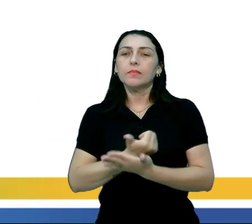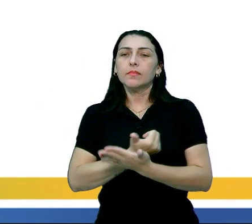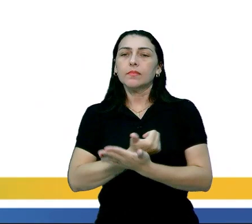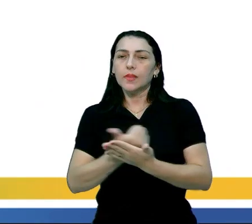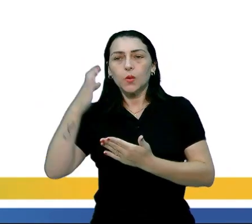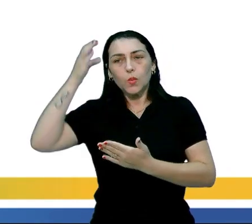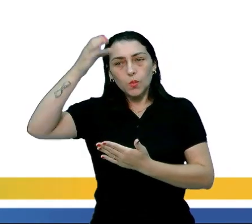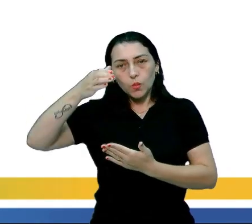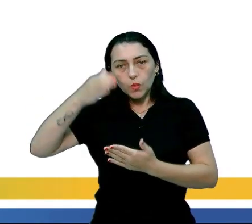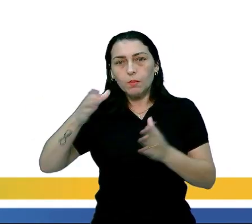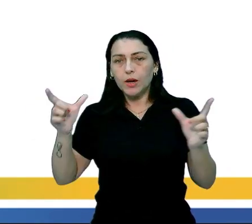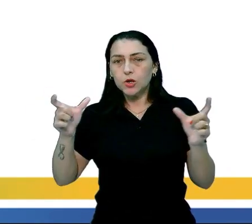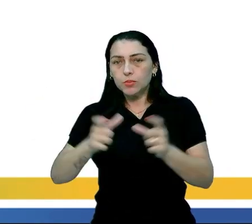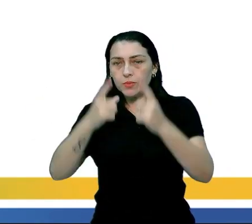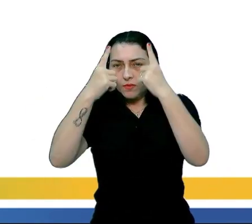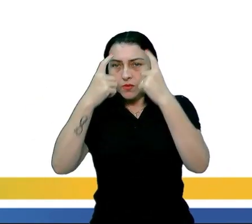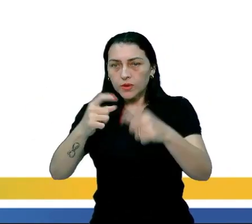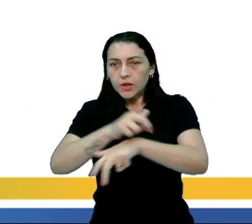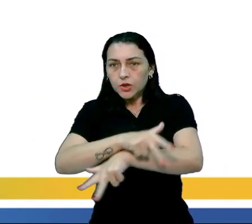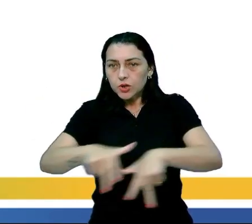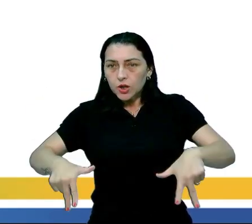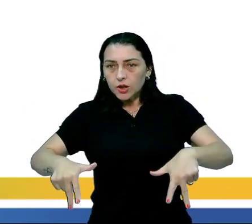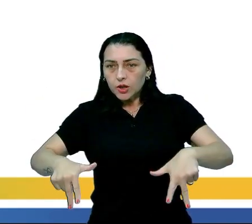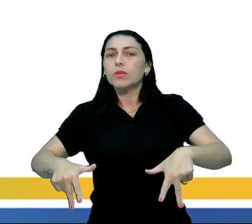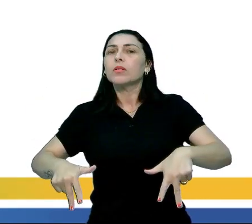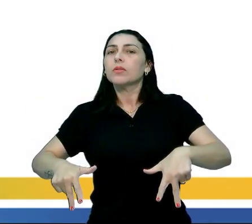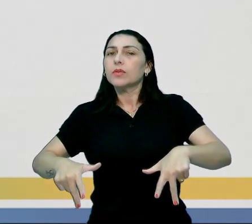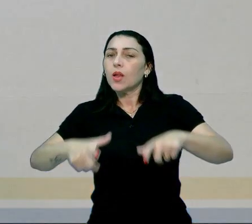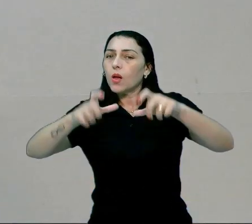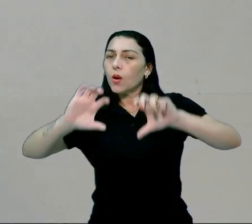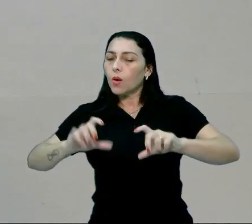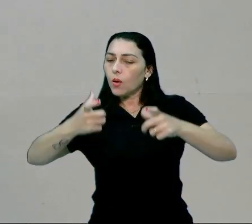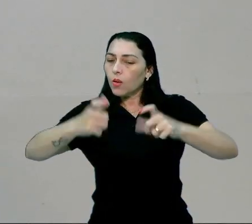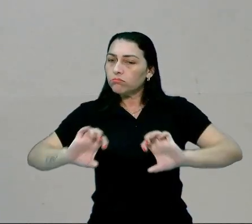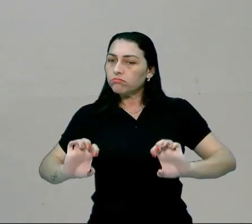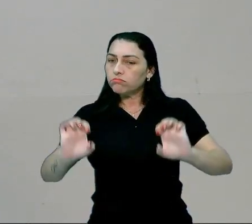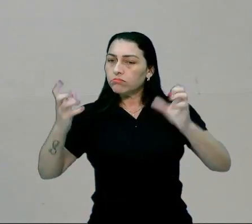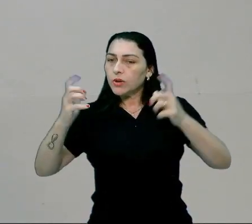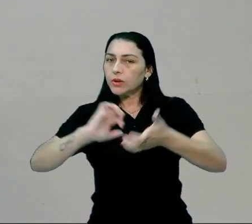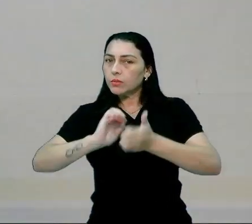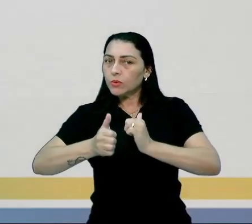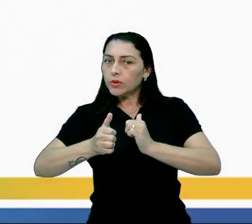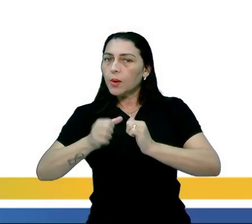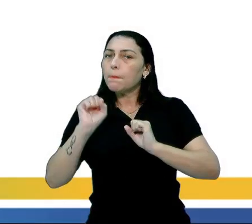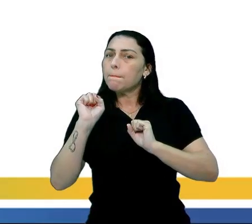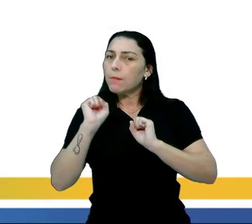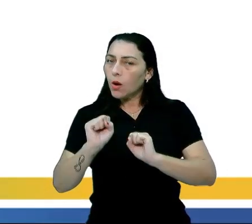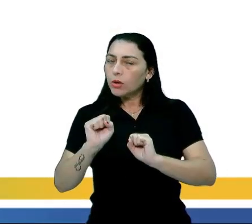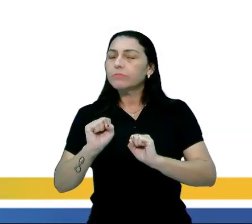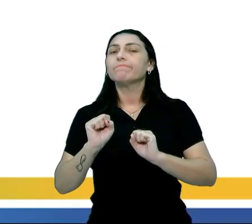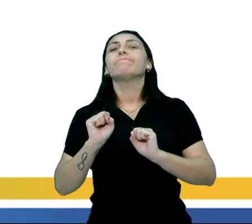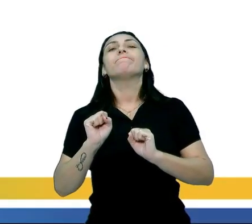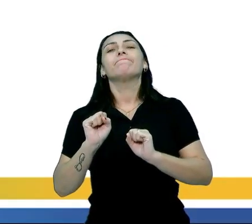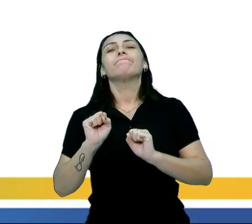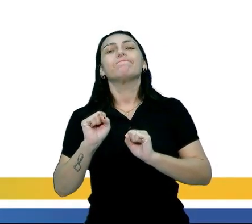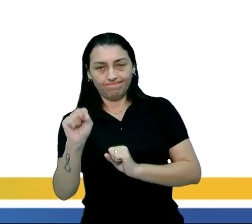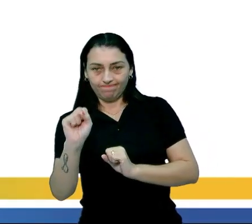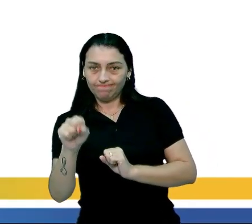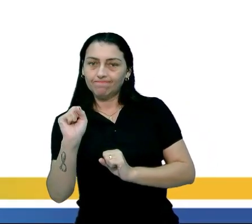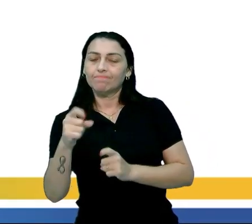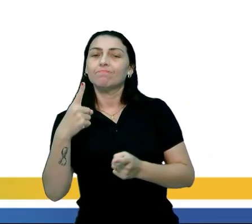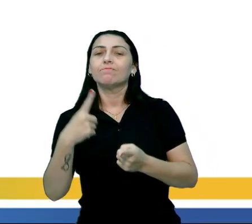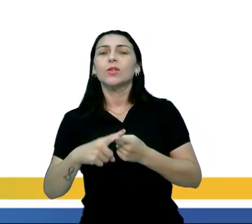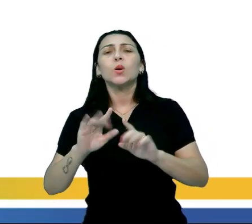de conscientização para reduzir a violência de gênero em eventos esportivos? Pode ser essa produção, pode ser essa,